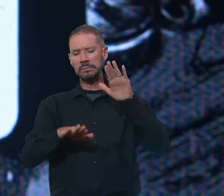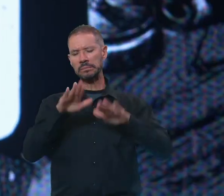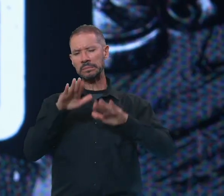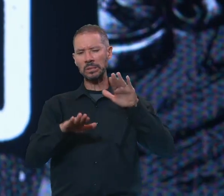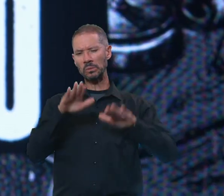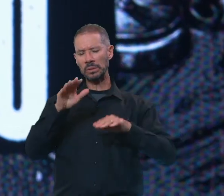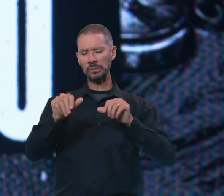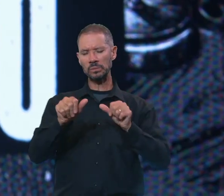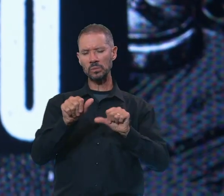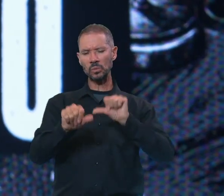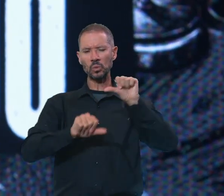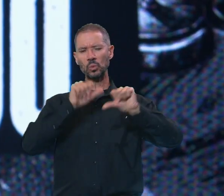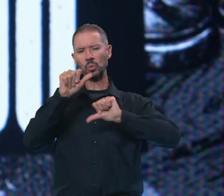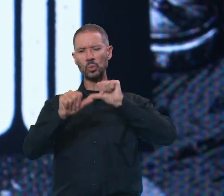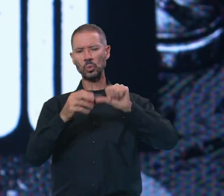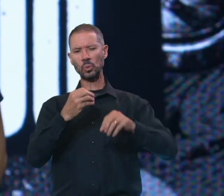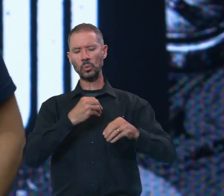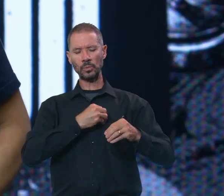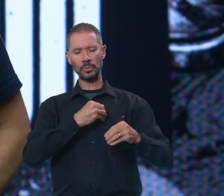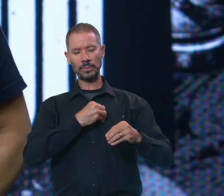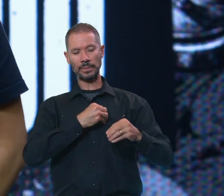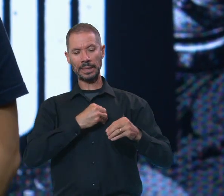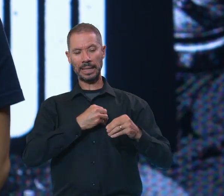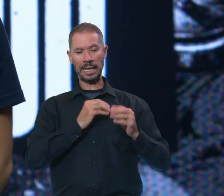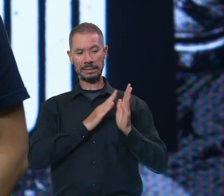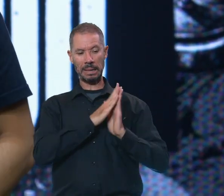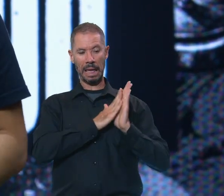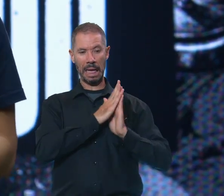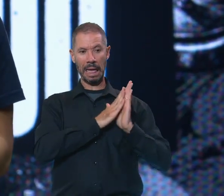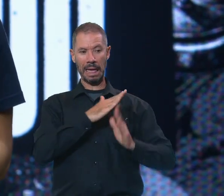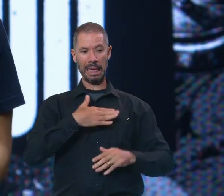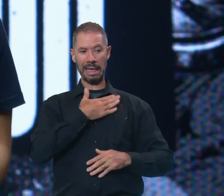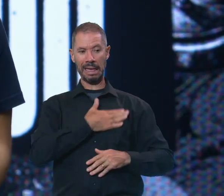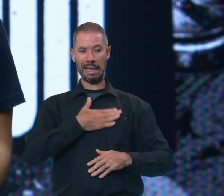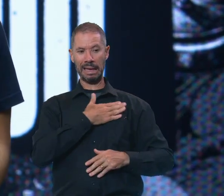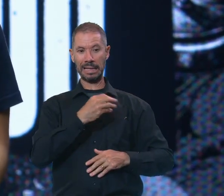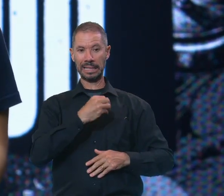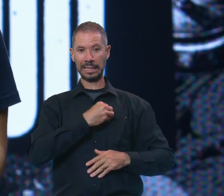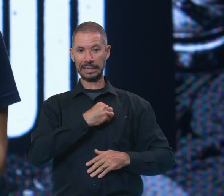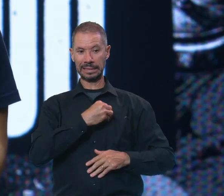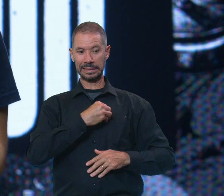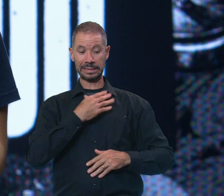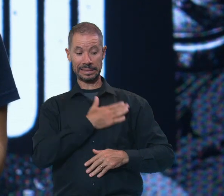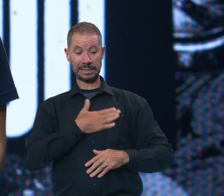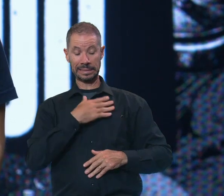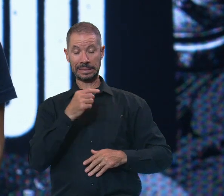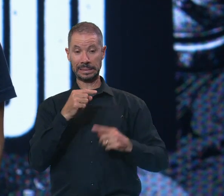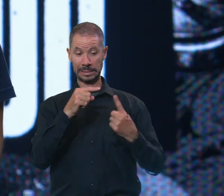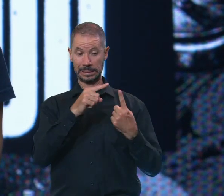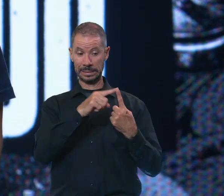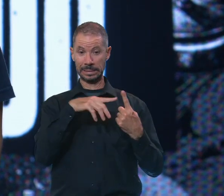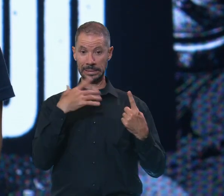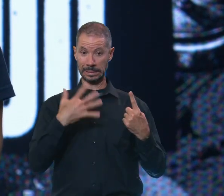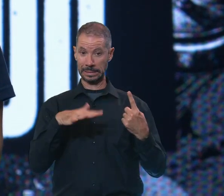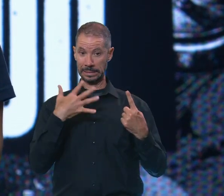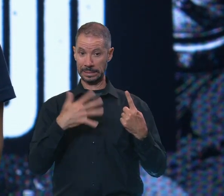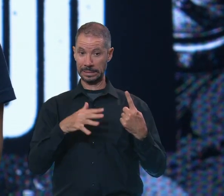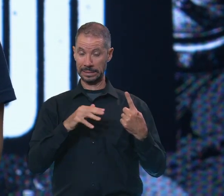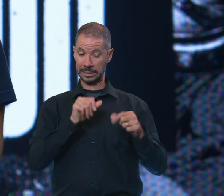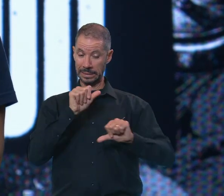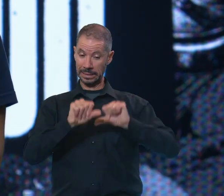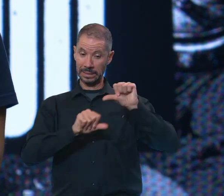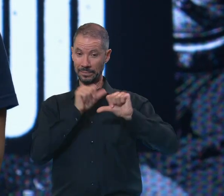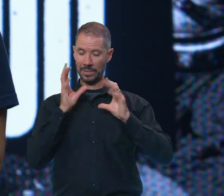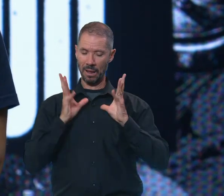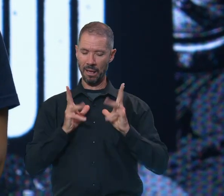tenha se tornado até um pecado de estimação. Só que pecado de estimação, gente, não vira